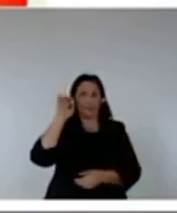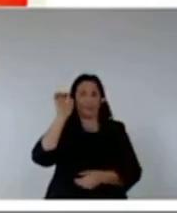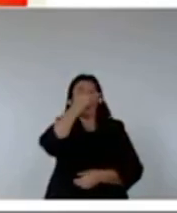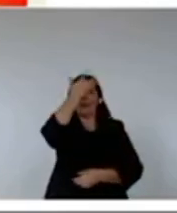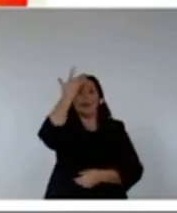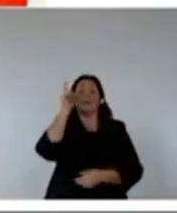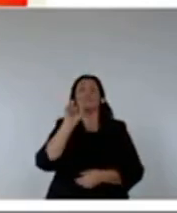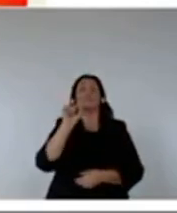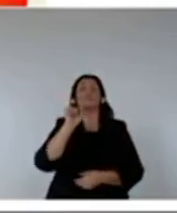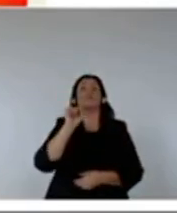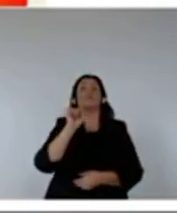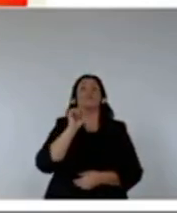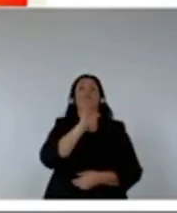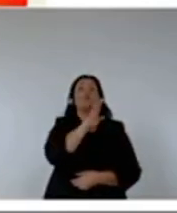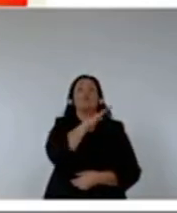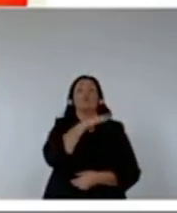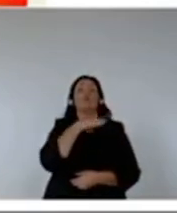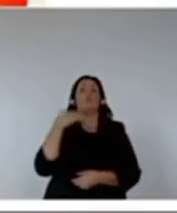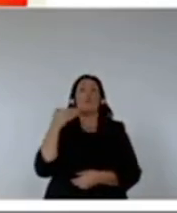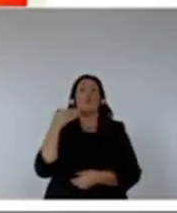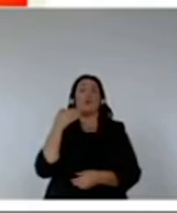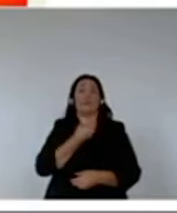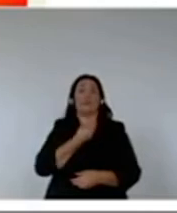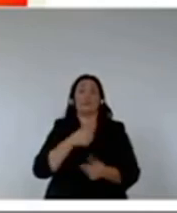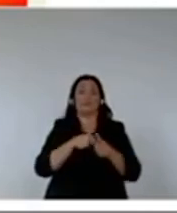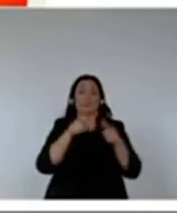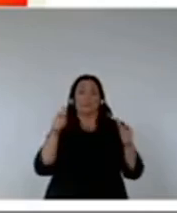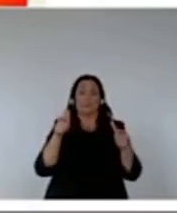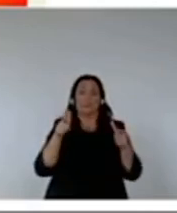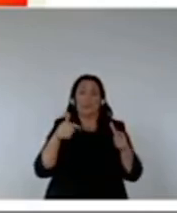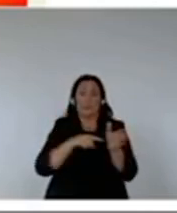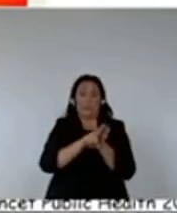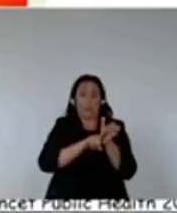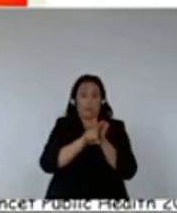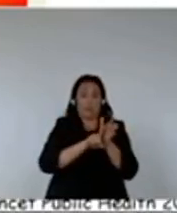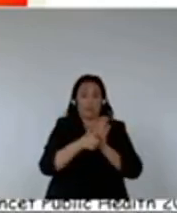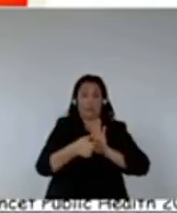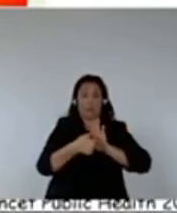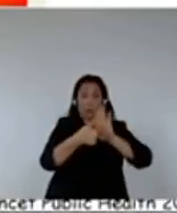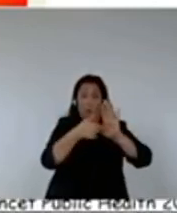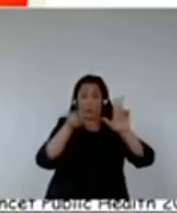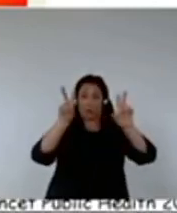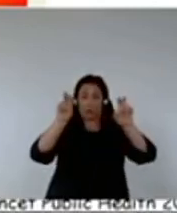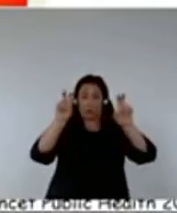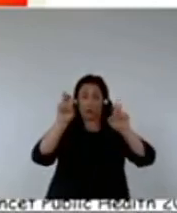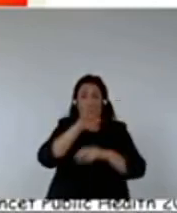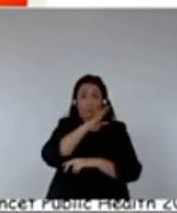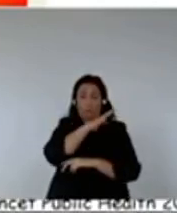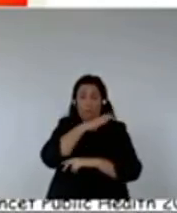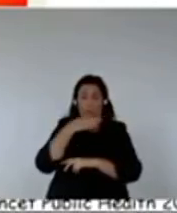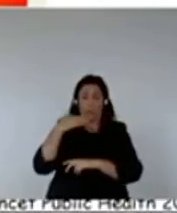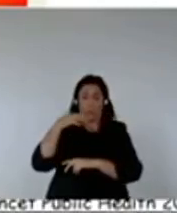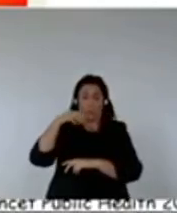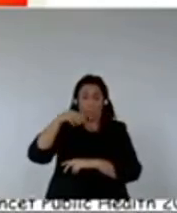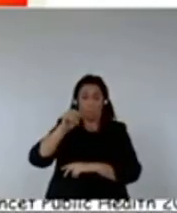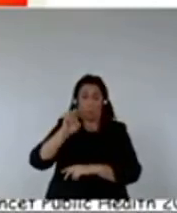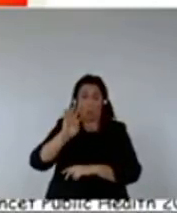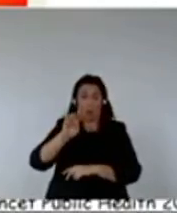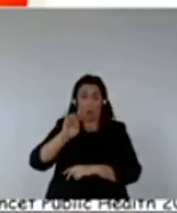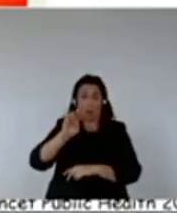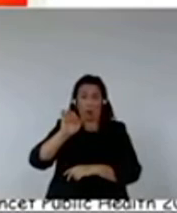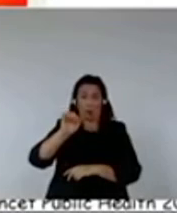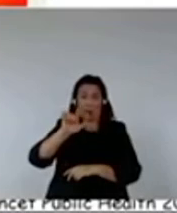mais? Quem é que morre mais? Esse estudo que eu vou apresentar é um estudo da mortalidade na Europa, e vocês vão perceber que